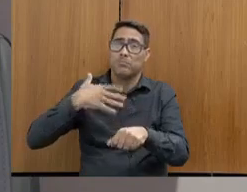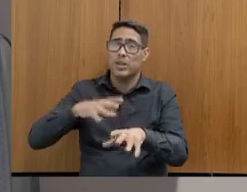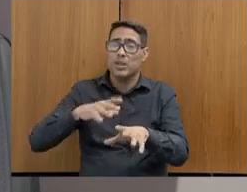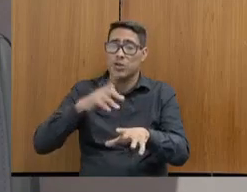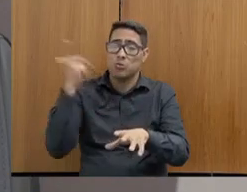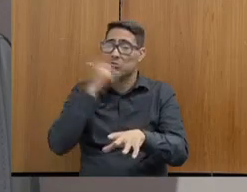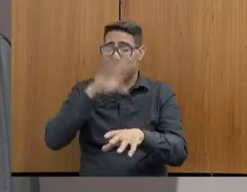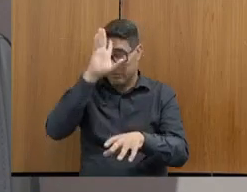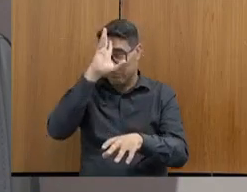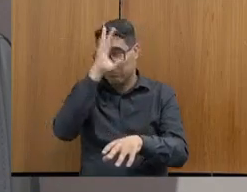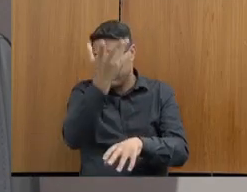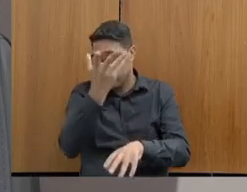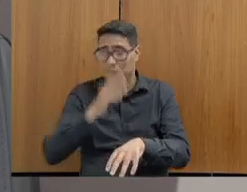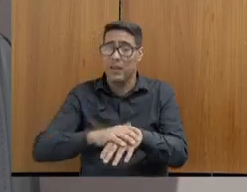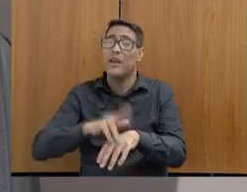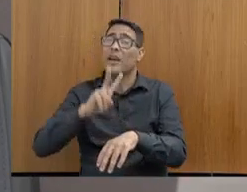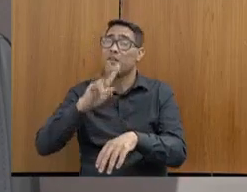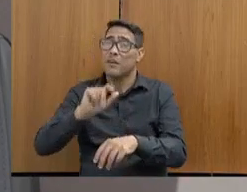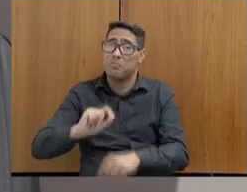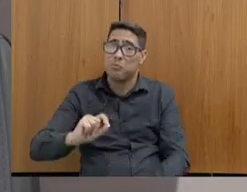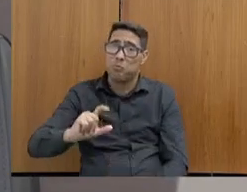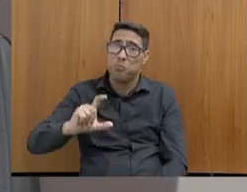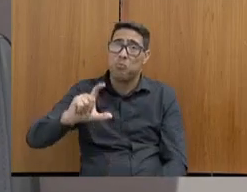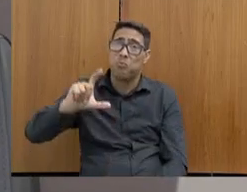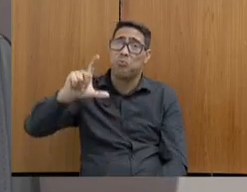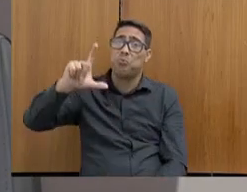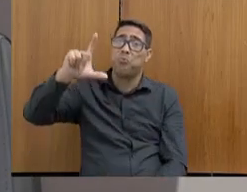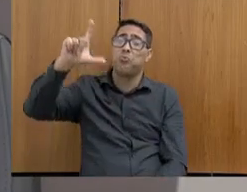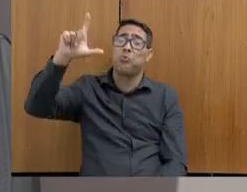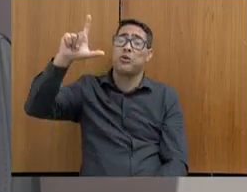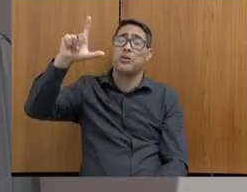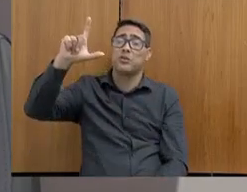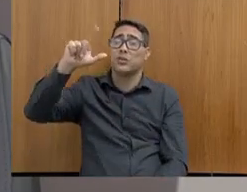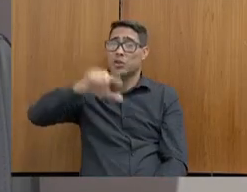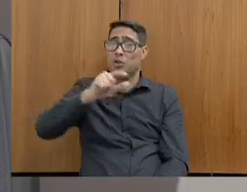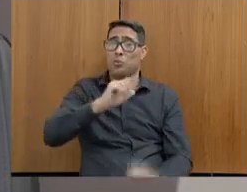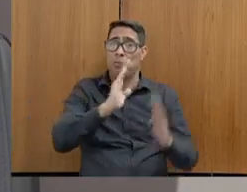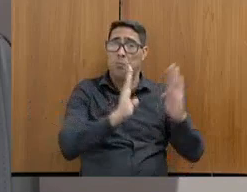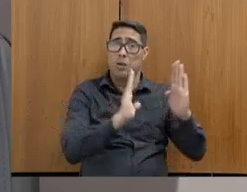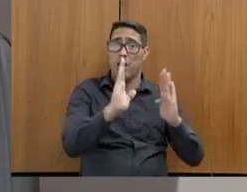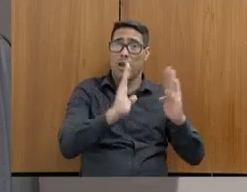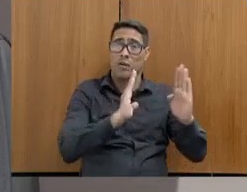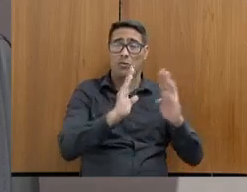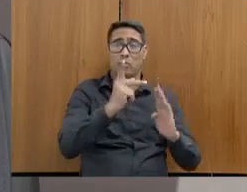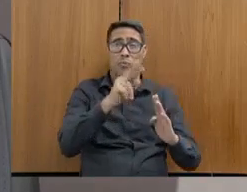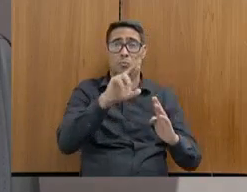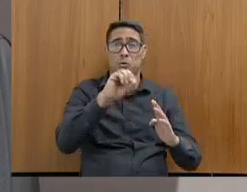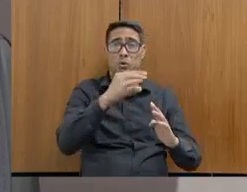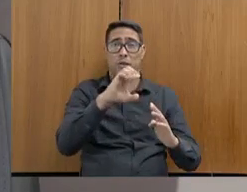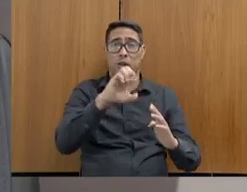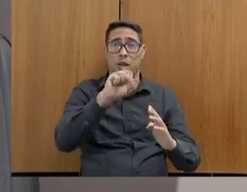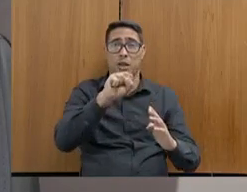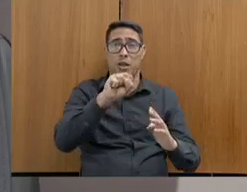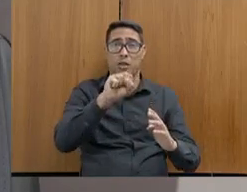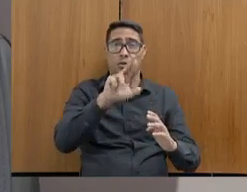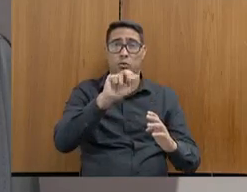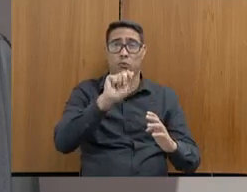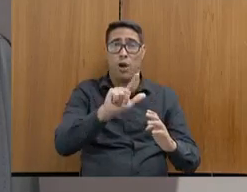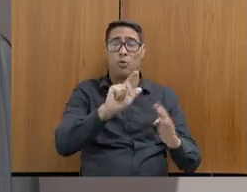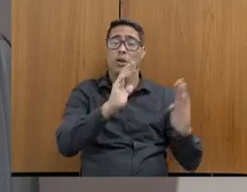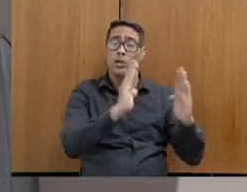isso planta o prazo processual né então são efeitos né com muita recorrência